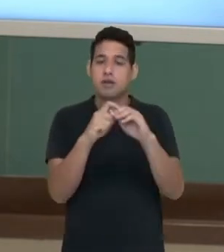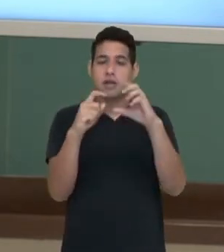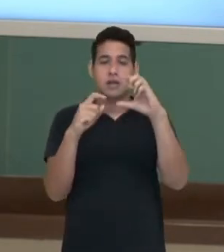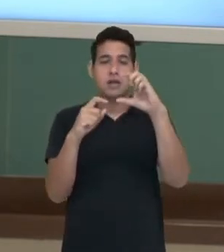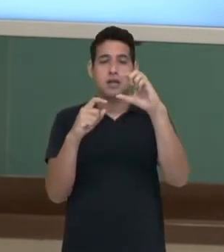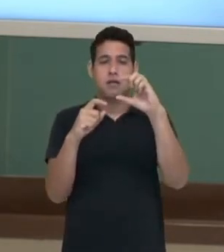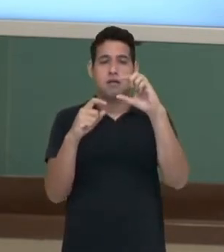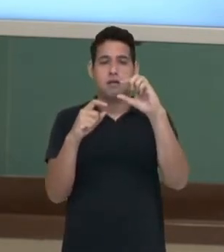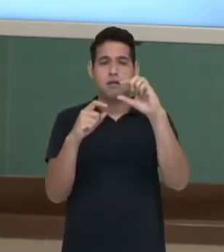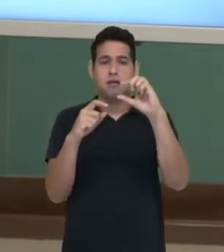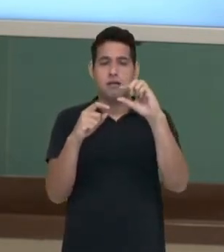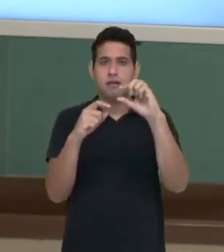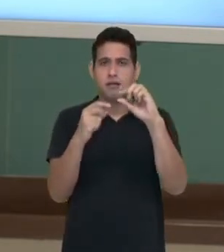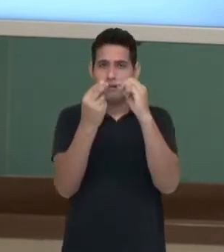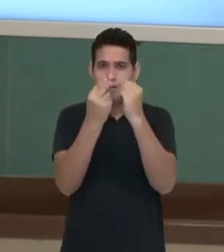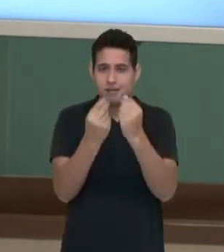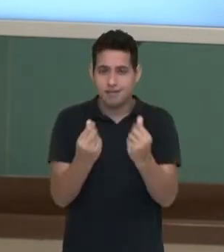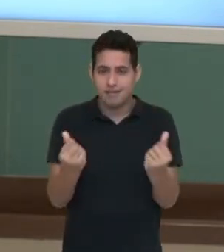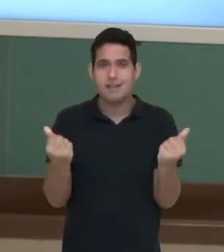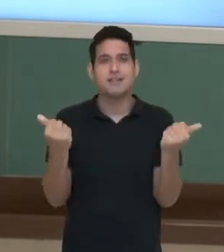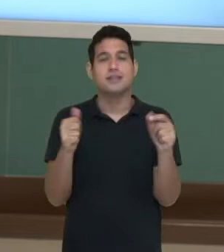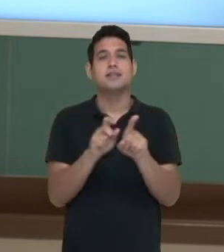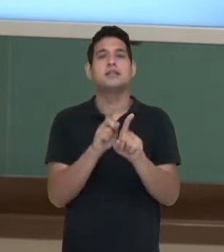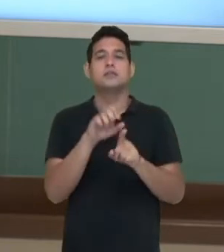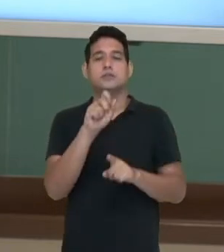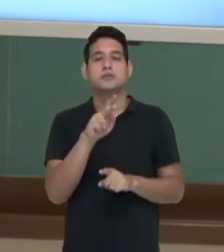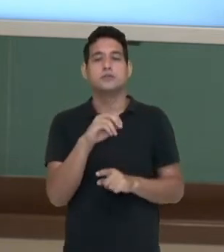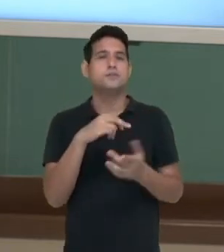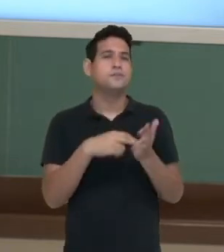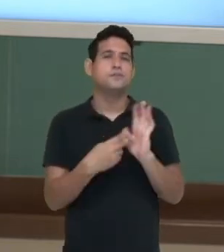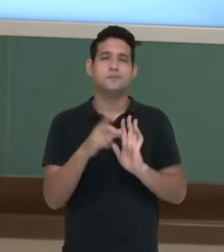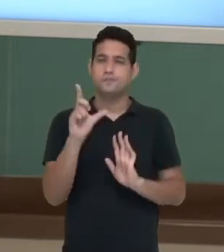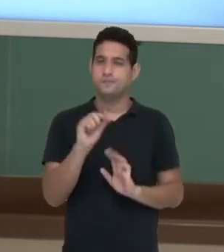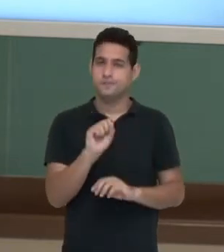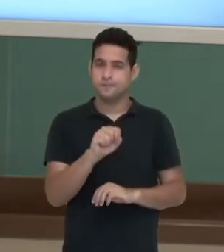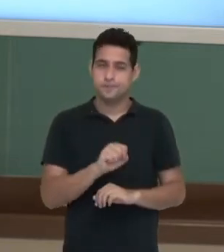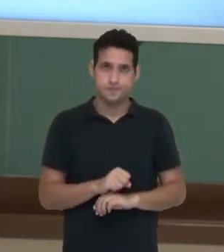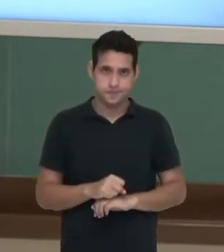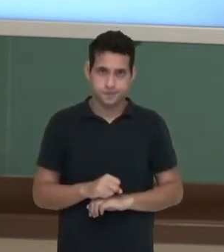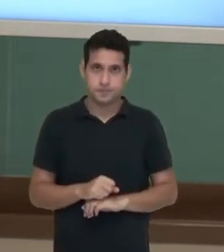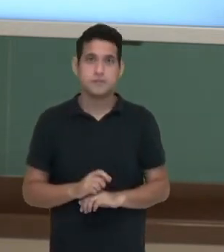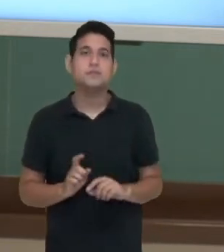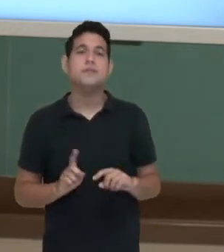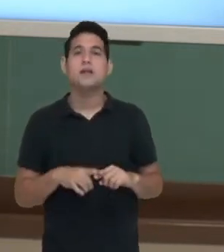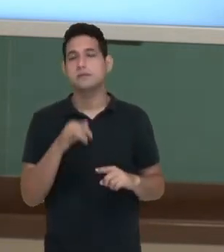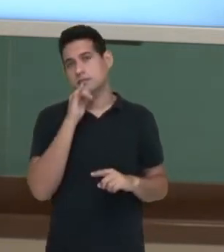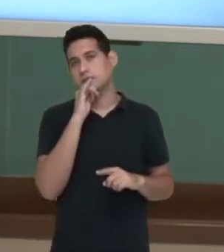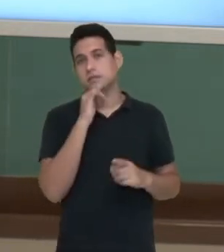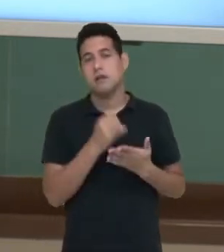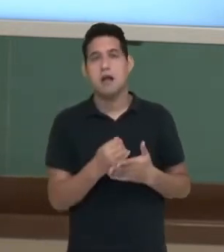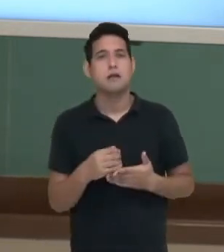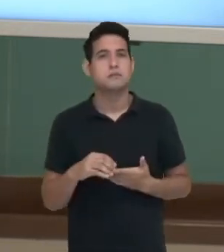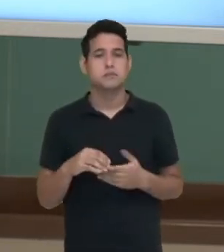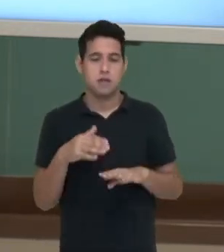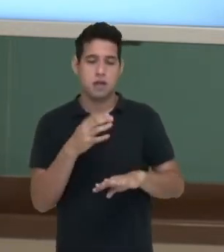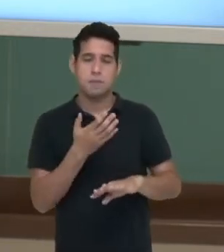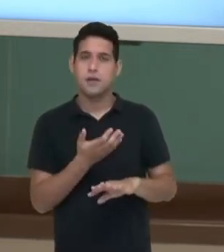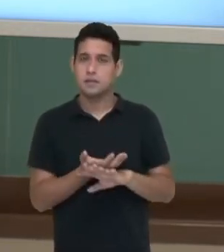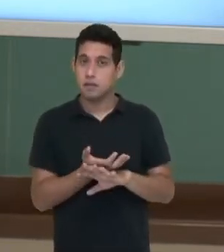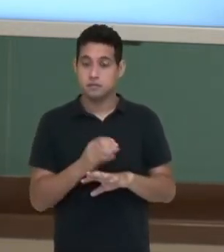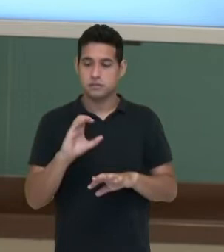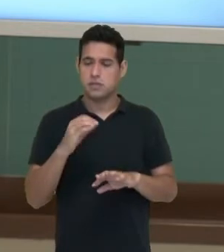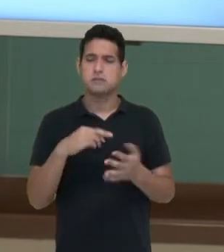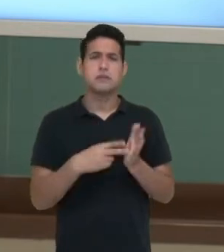derreter, né, e a temperatura do suco vai diminuir. Então, a ciência, ela